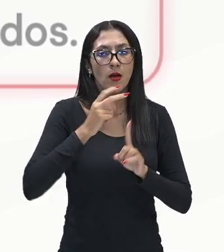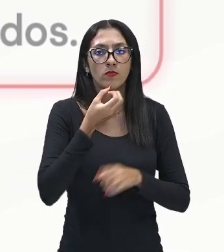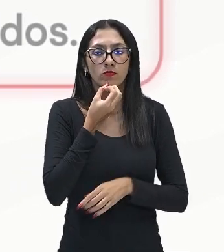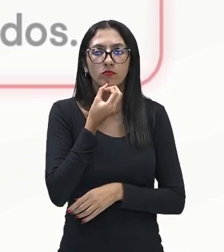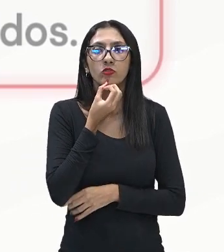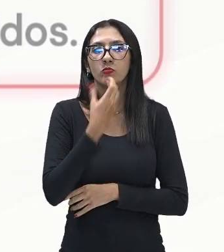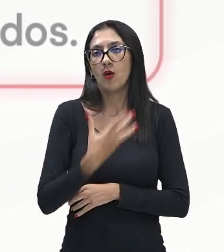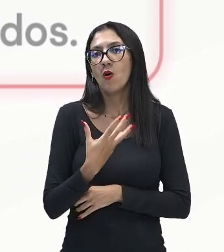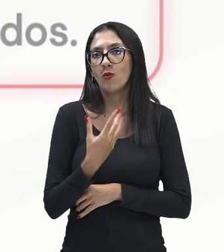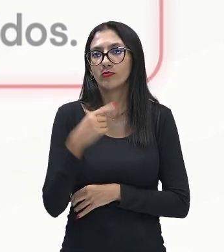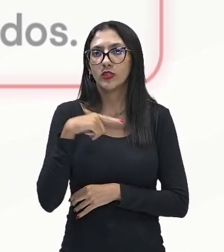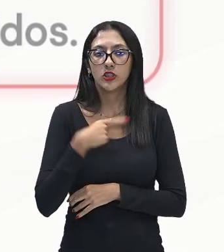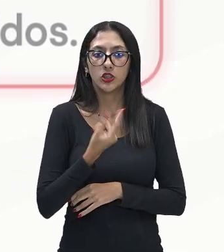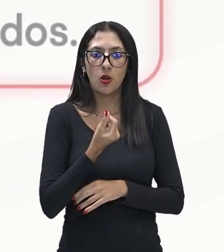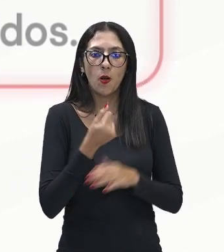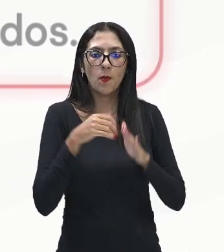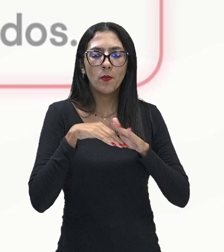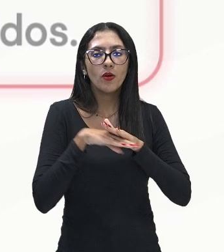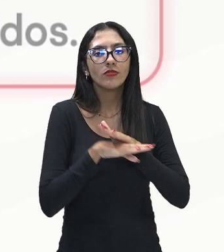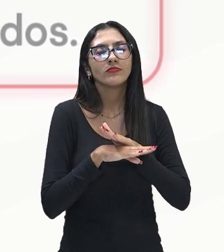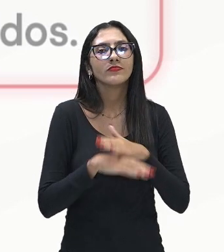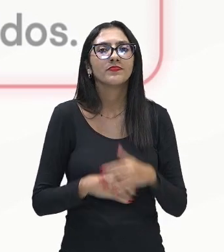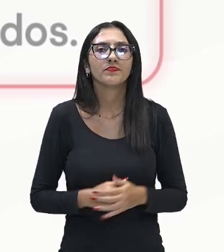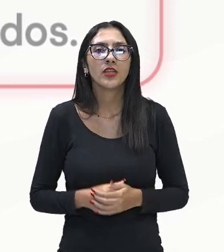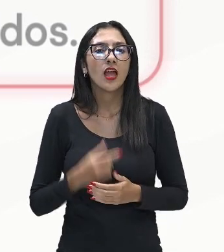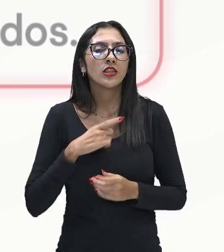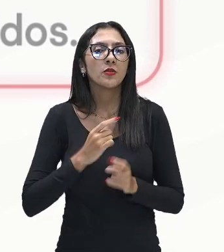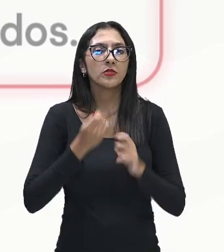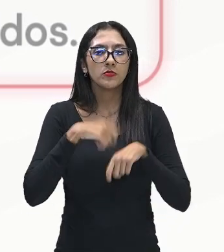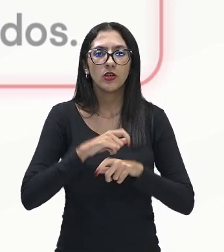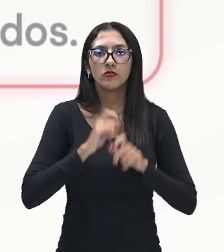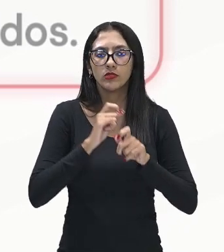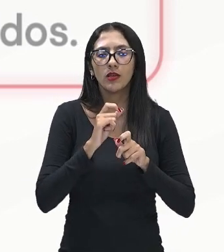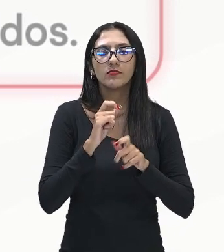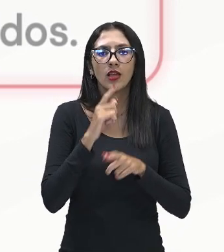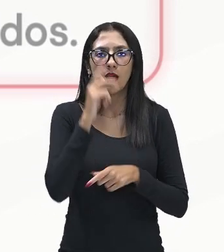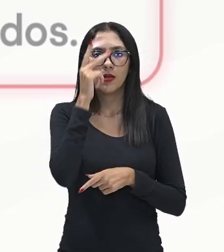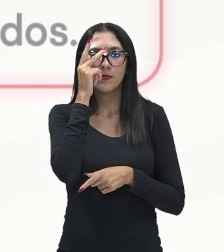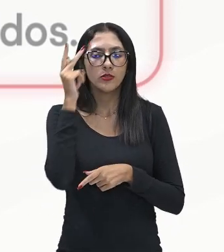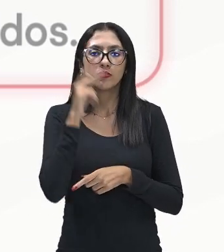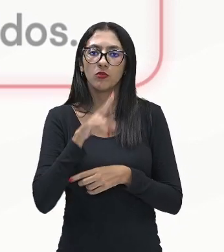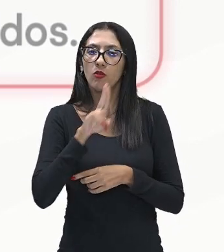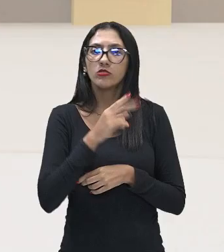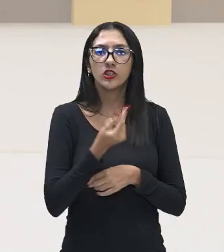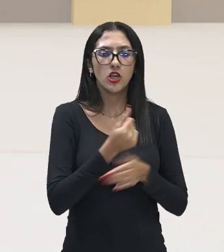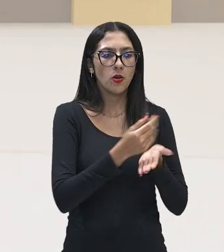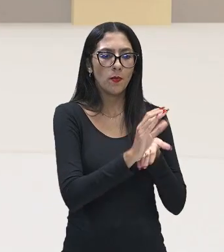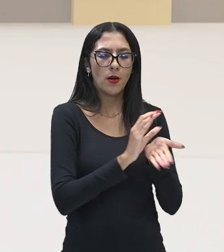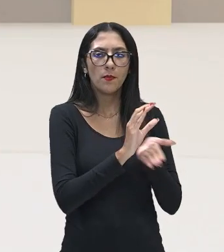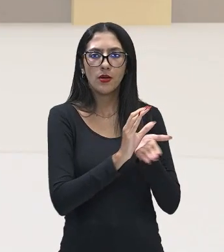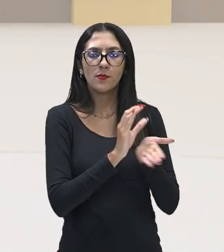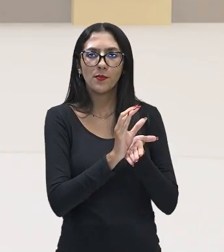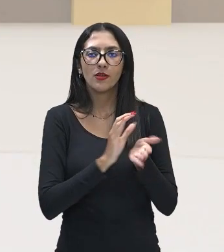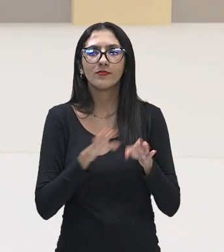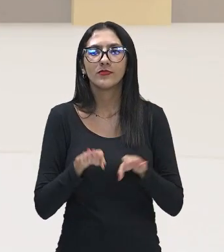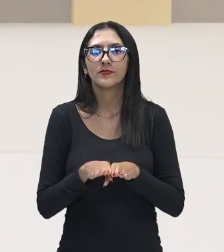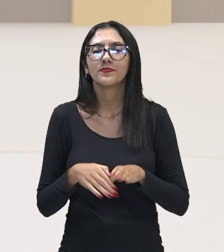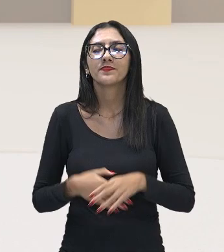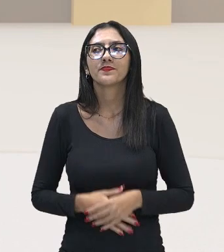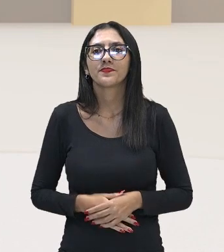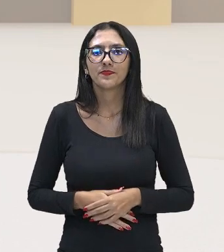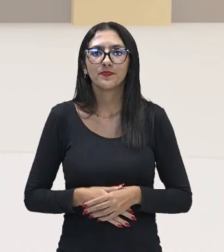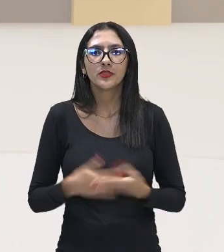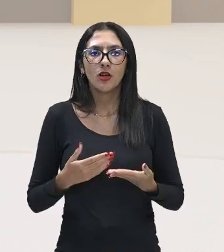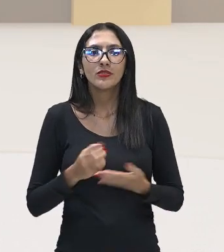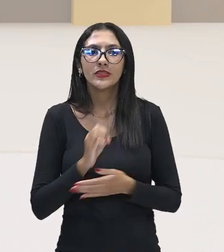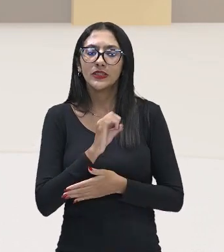esses investimentos, uma vez que permite aos investidores otimizar seus retornos líquidos. Olha aí, então, se você quer fugir